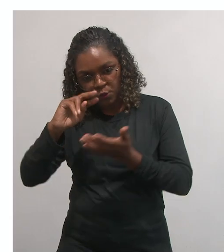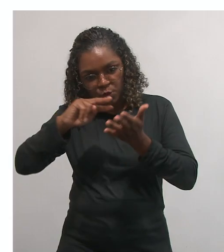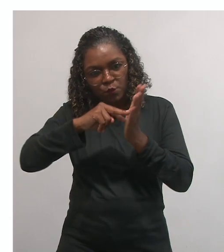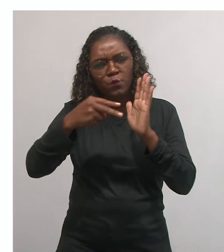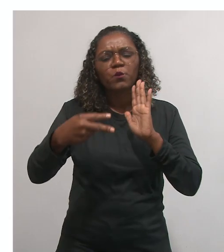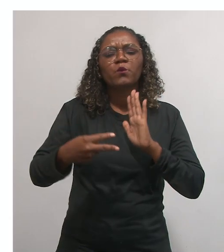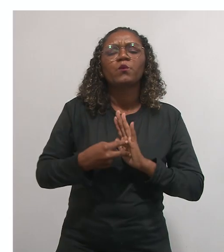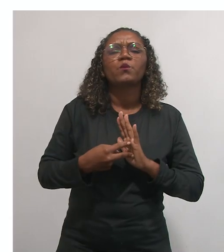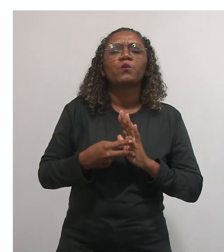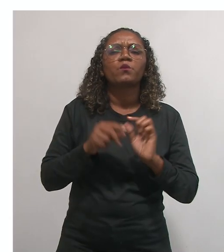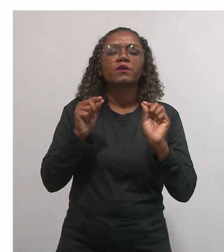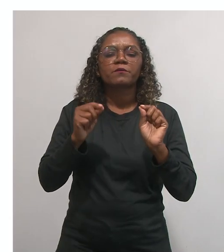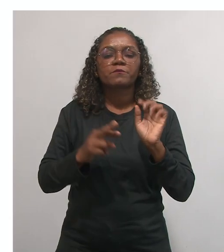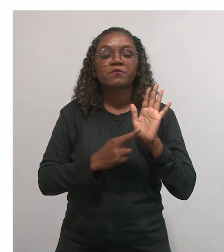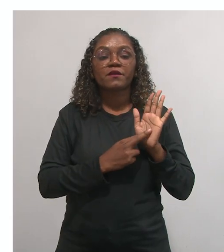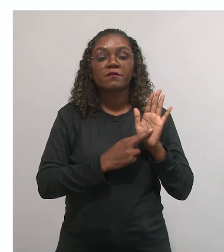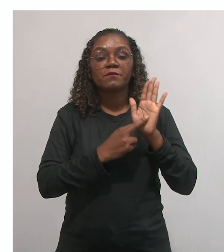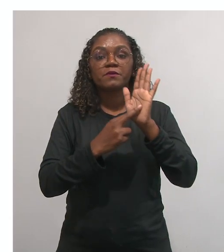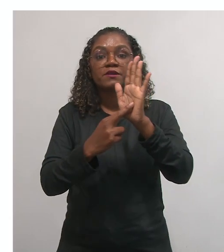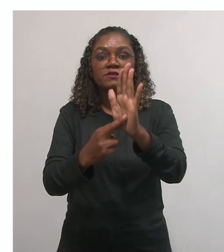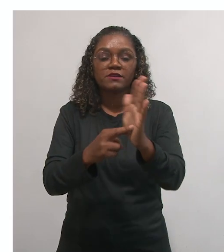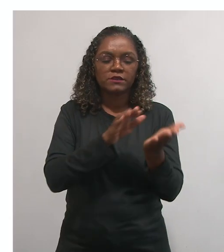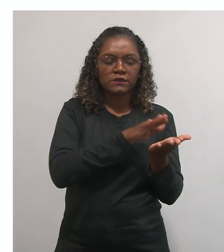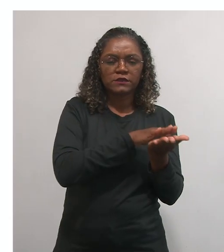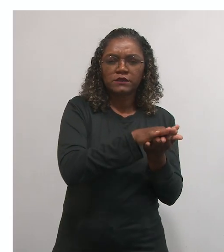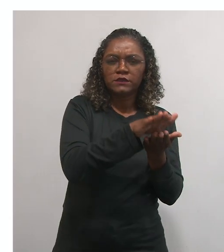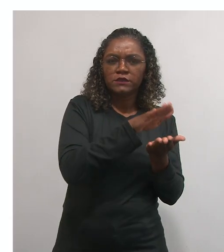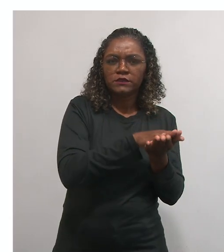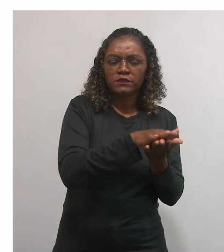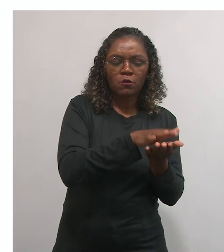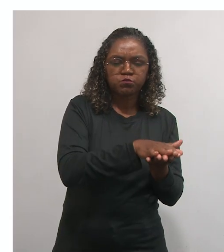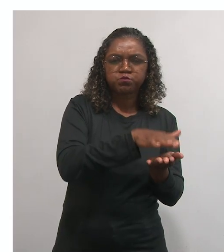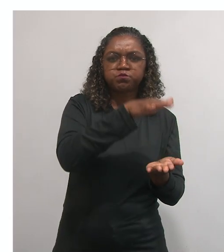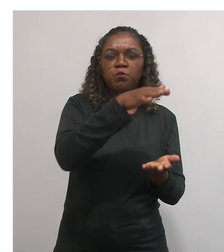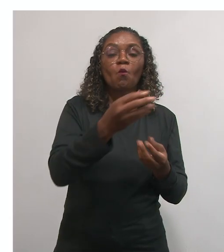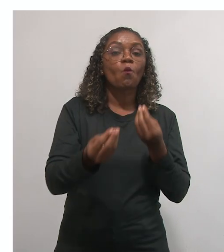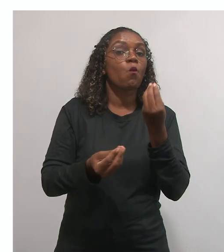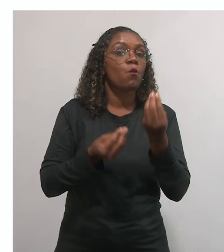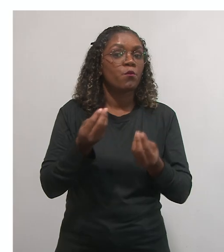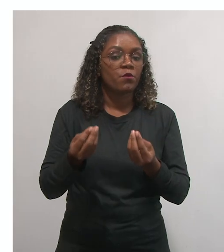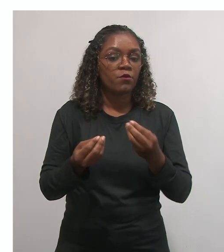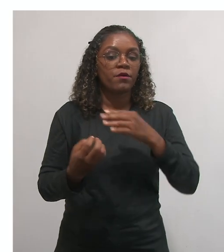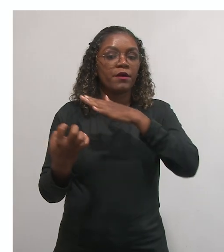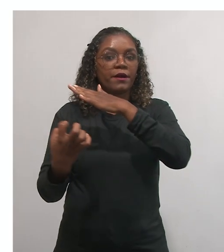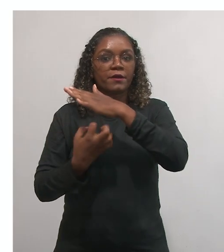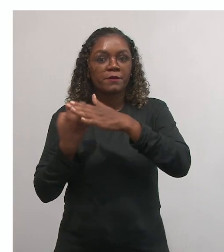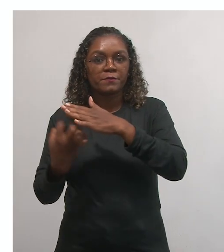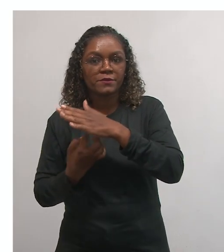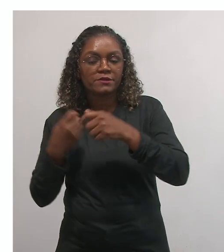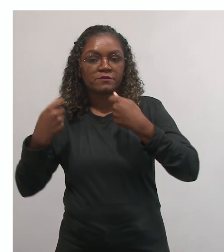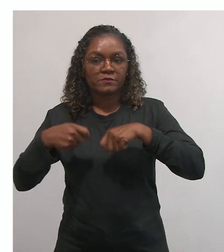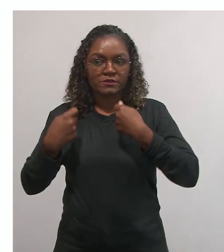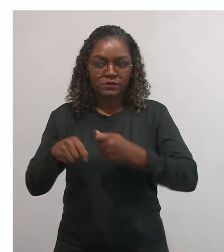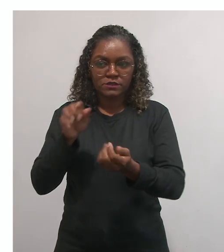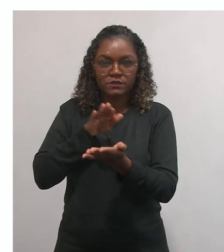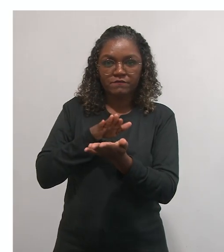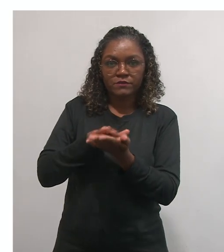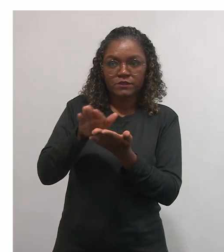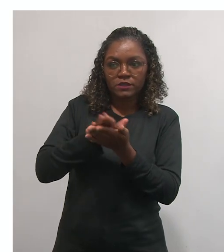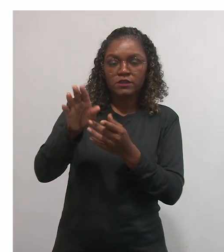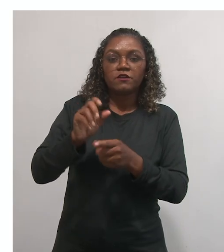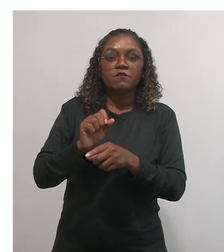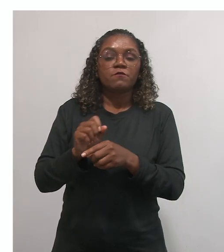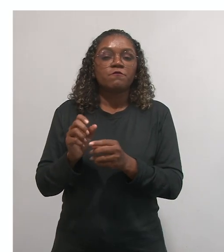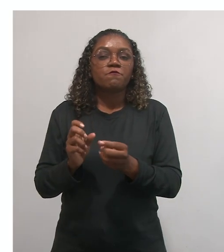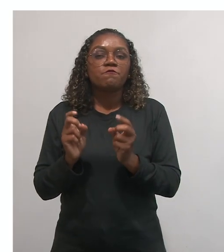equilíbrio que é o quê representa o volume de vendas que determinada empresa precisa para cobrir os seus